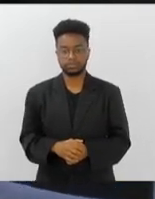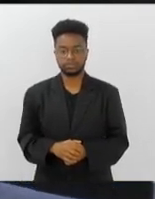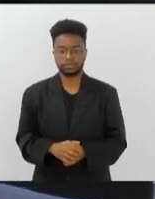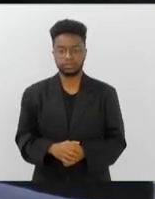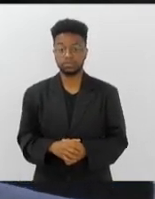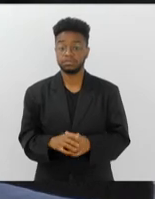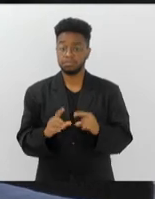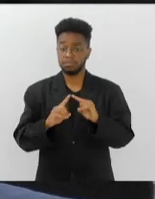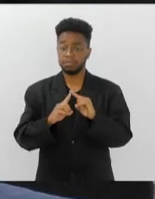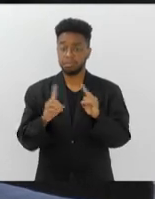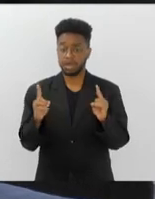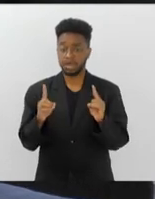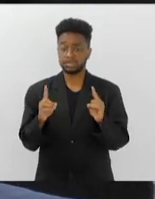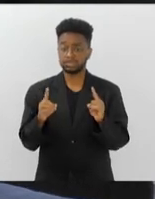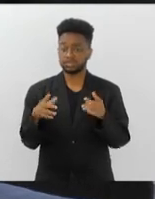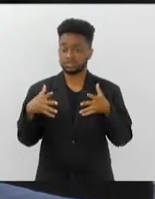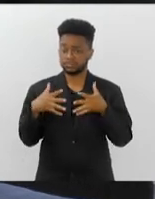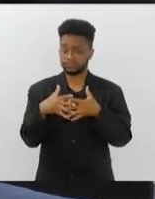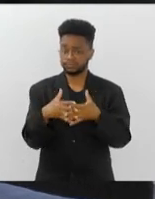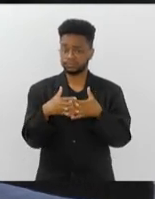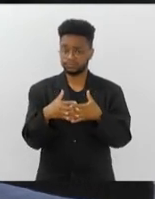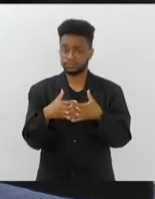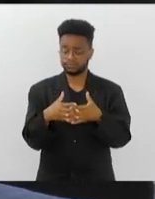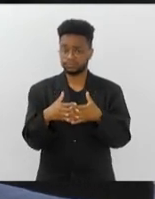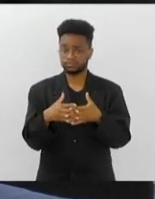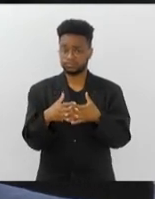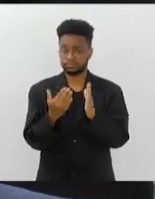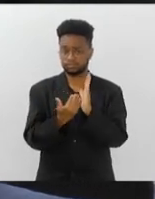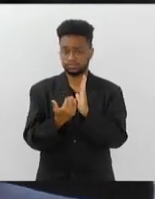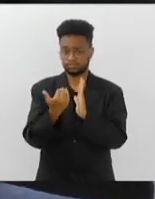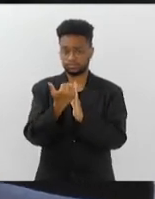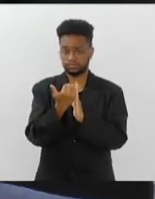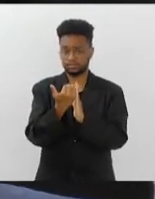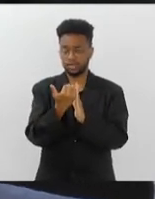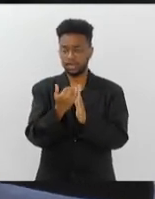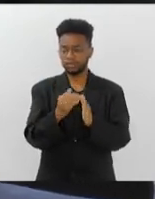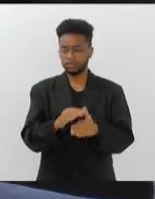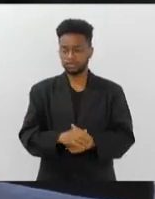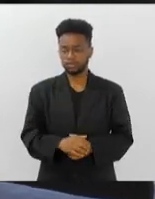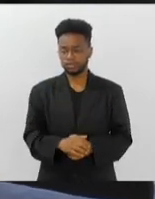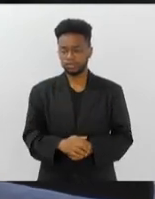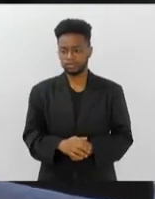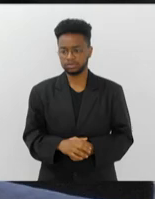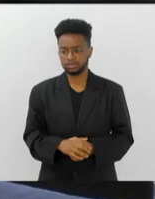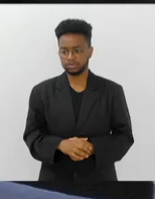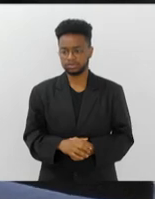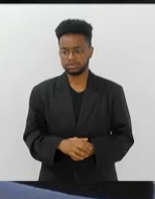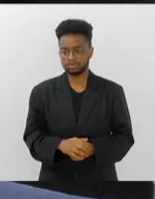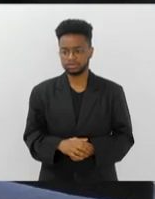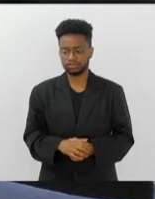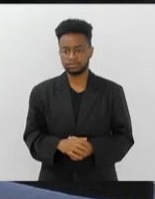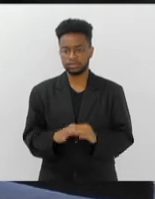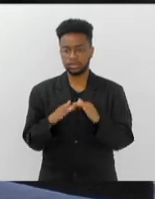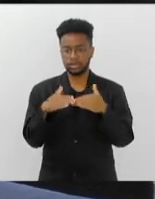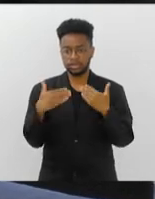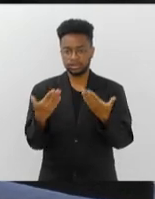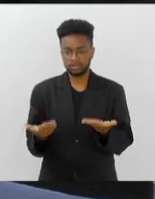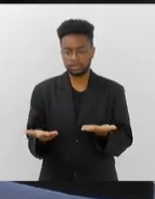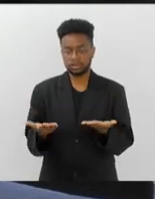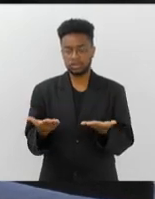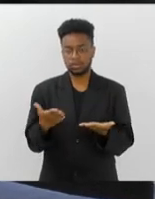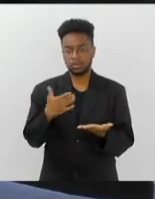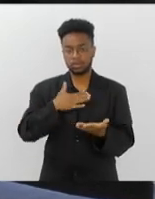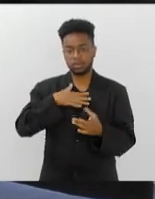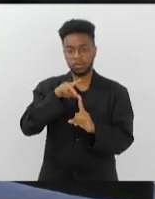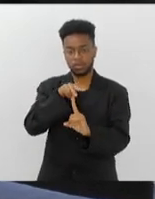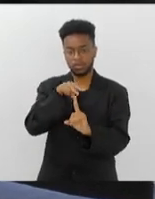um baralho mais complicado ainda. Então, caberia, no meu